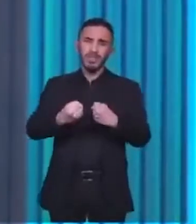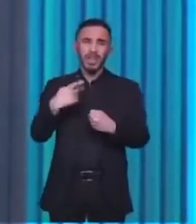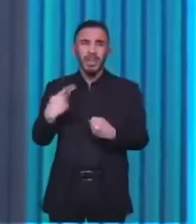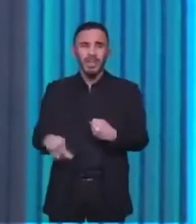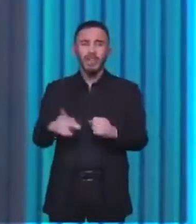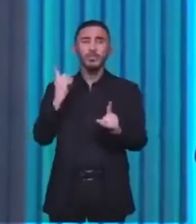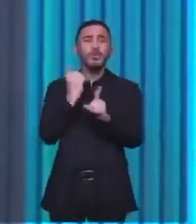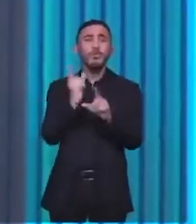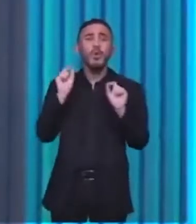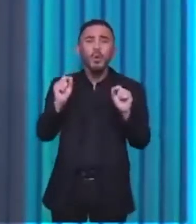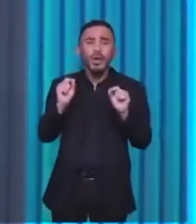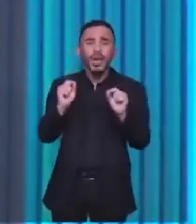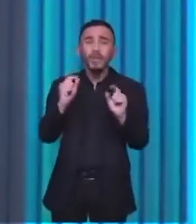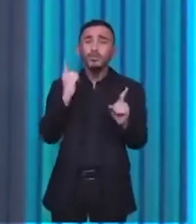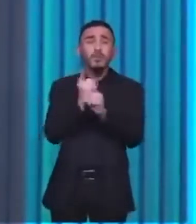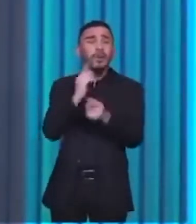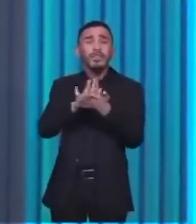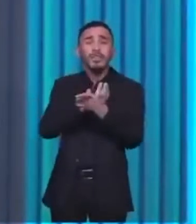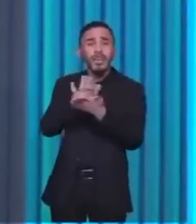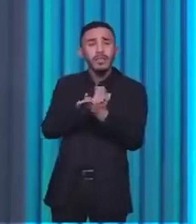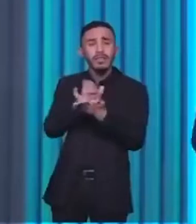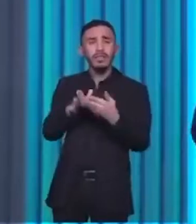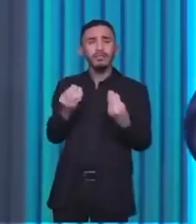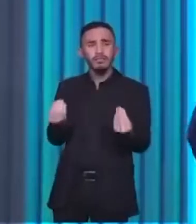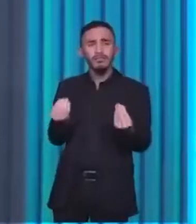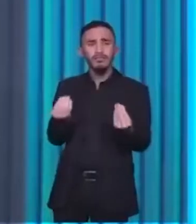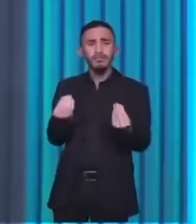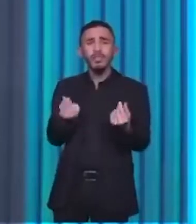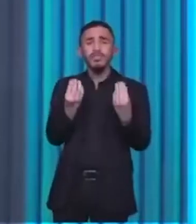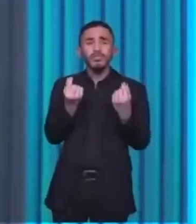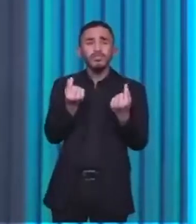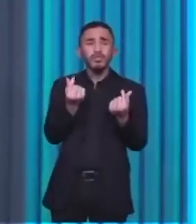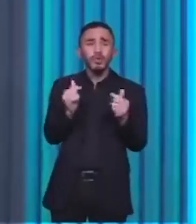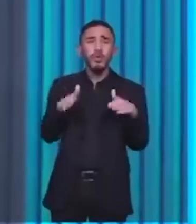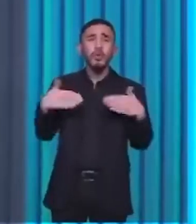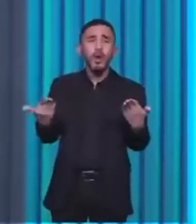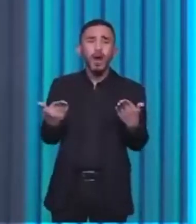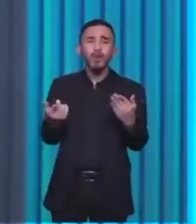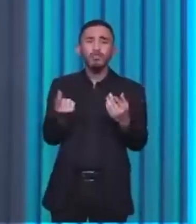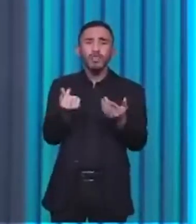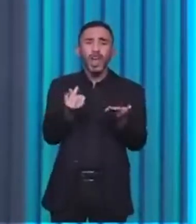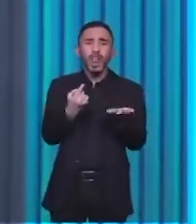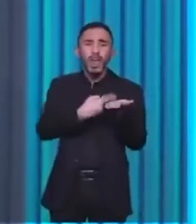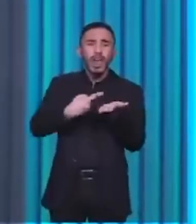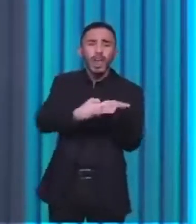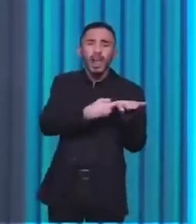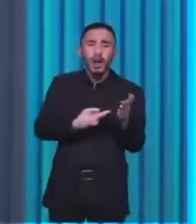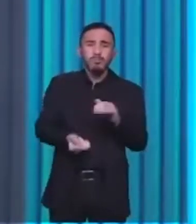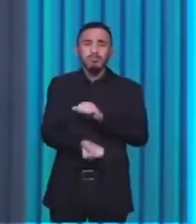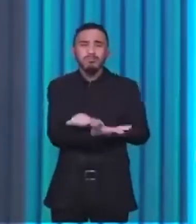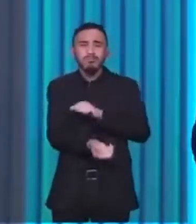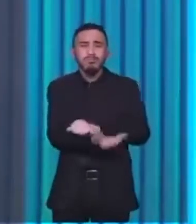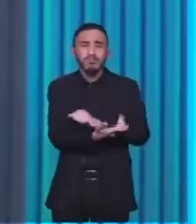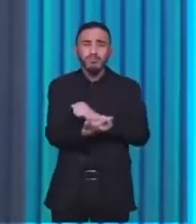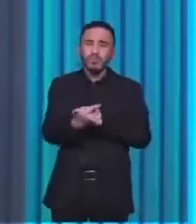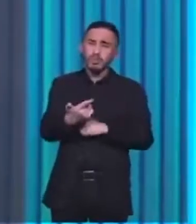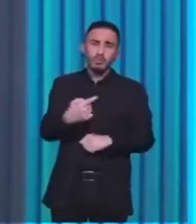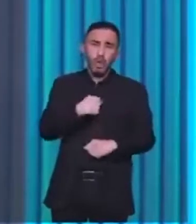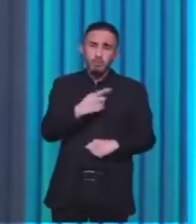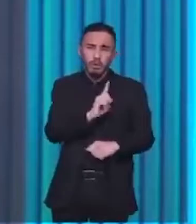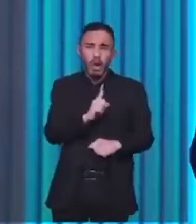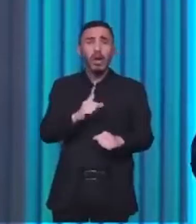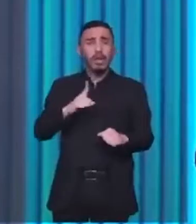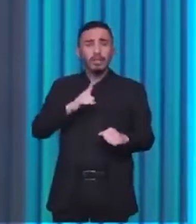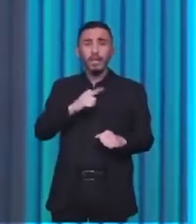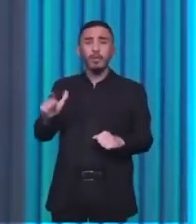achou a meu respeito? Nada. Que dinheiro de propina? Não teve propina? Propina teve com o